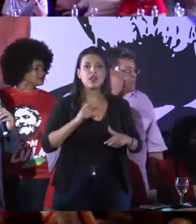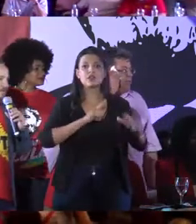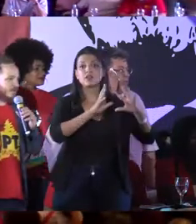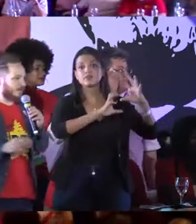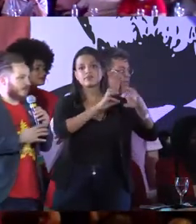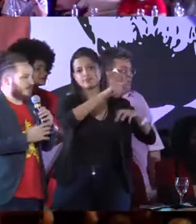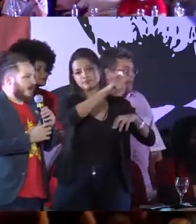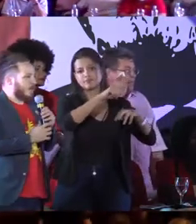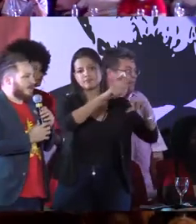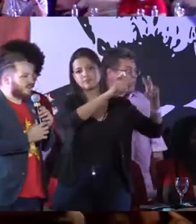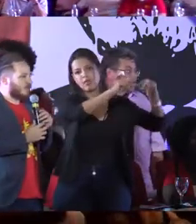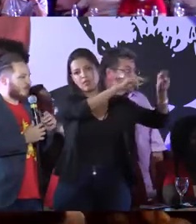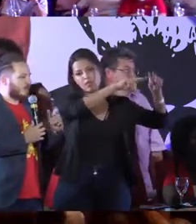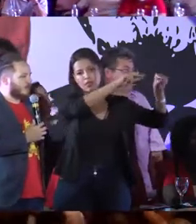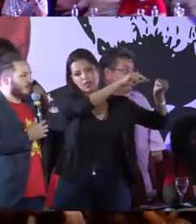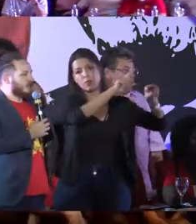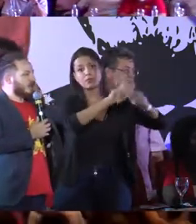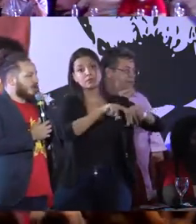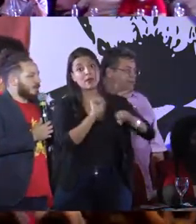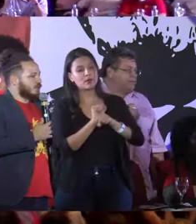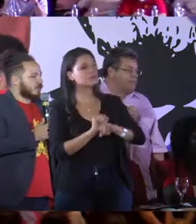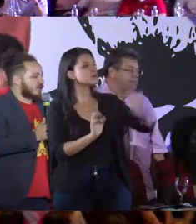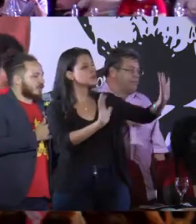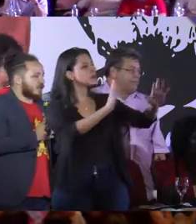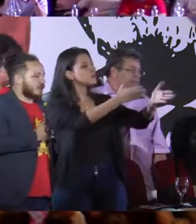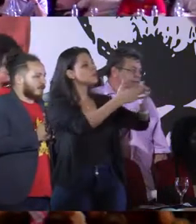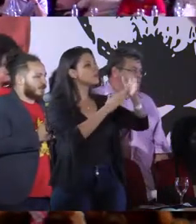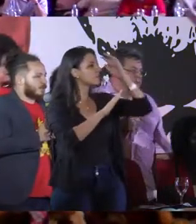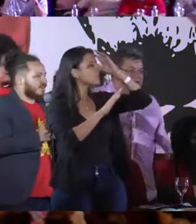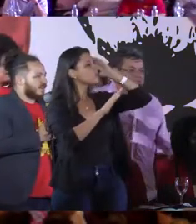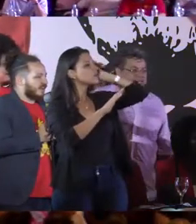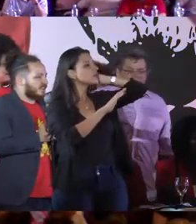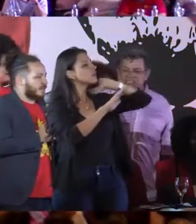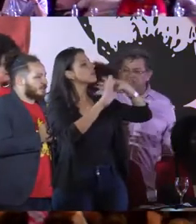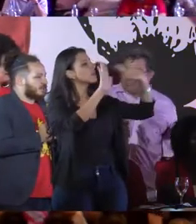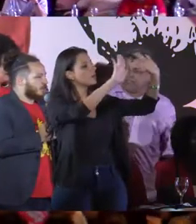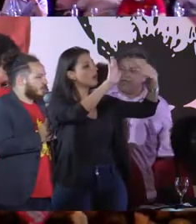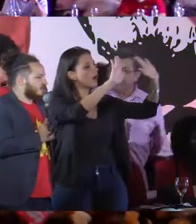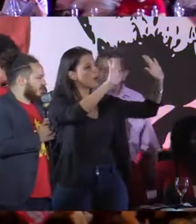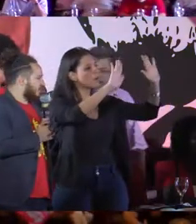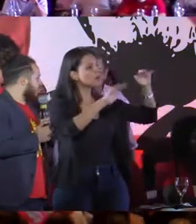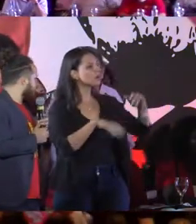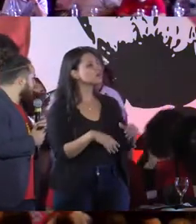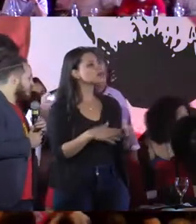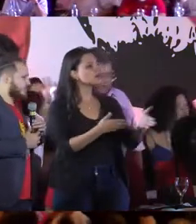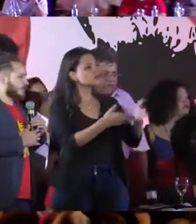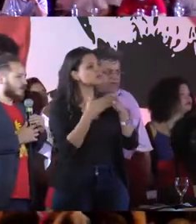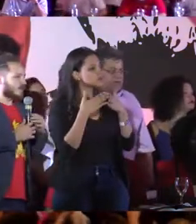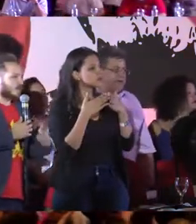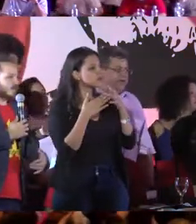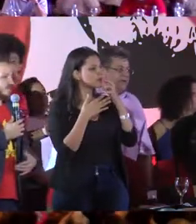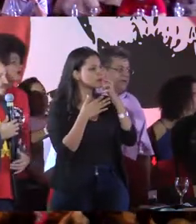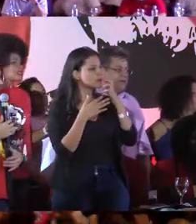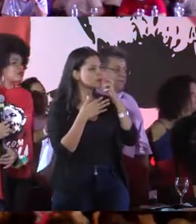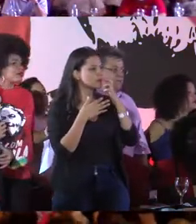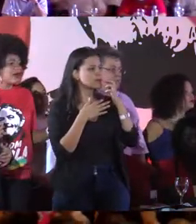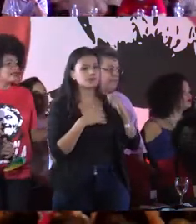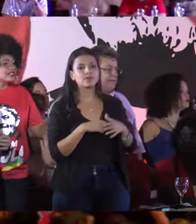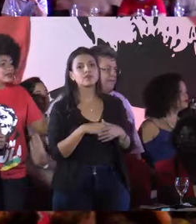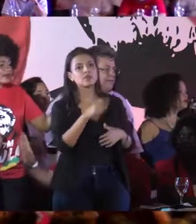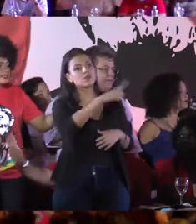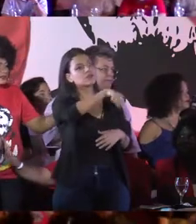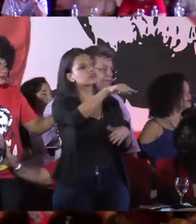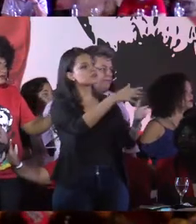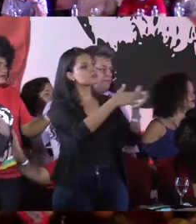Companheirada, peço calma nesse momento. Queria pedir, mais uma vez, na medida do possível, que vocês